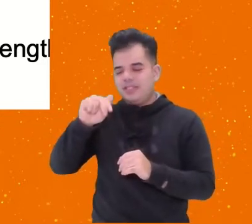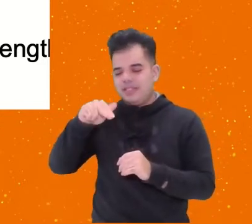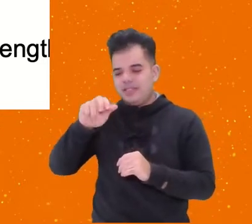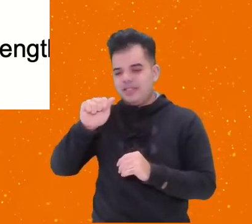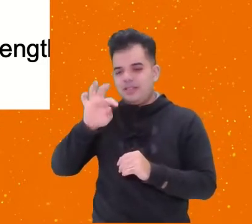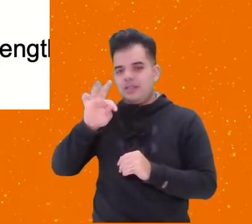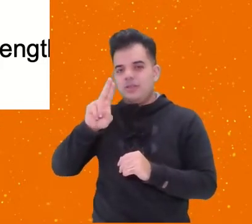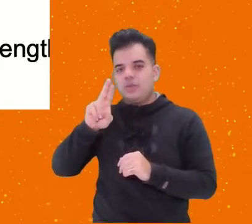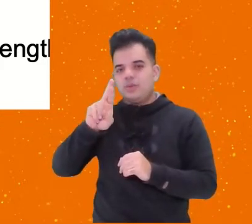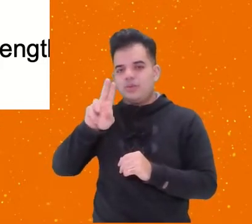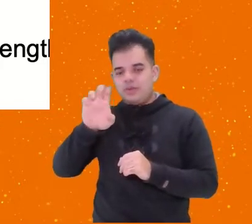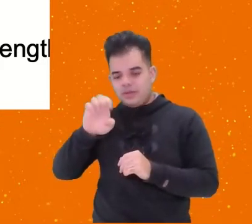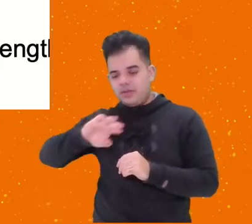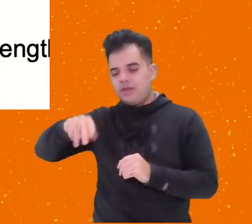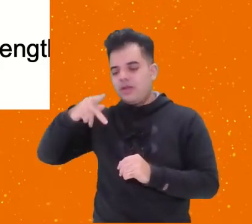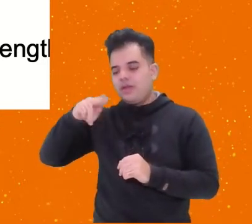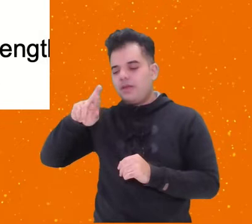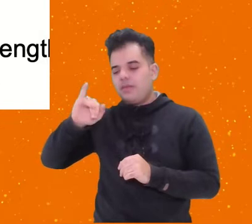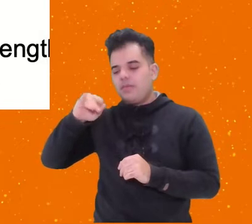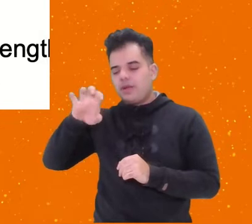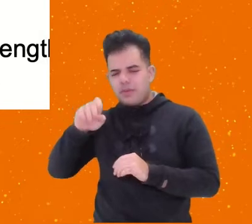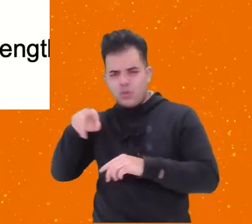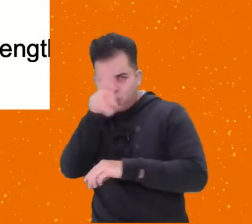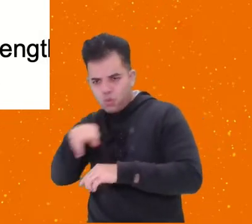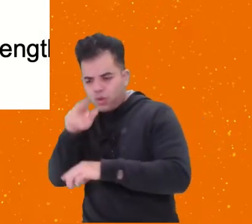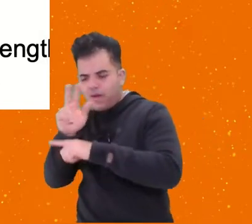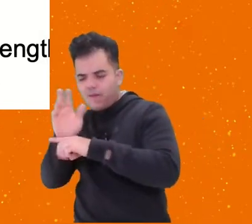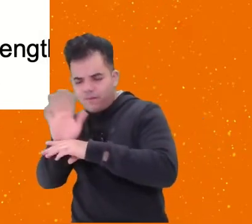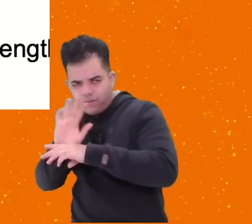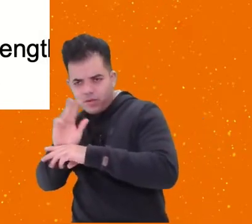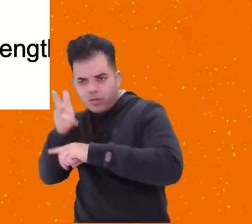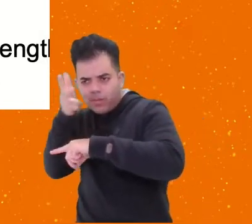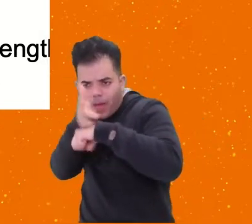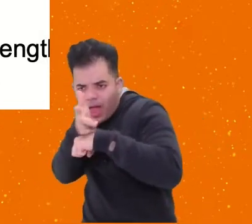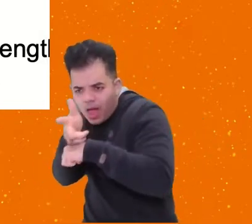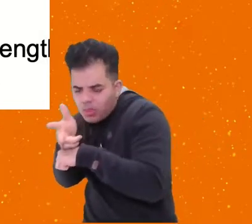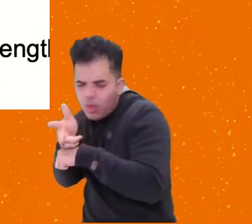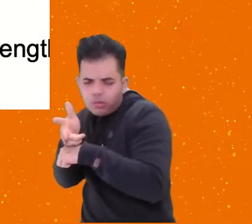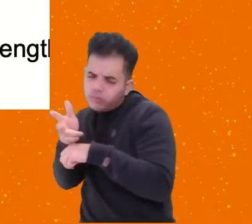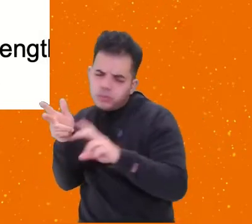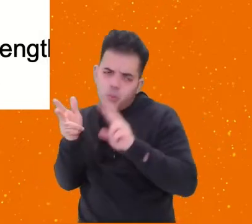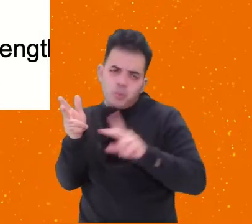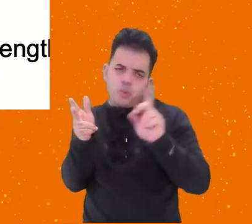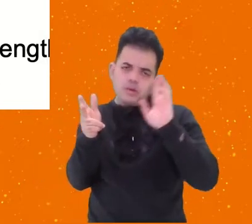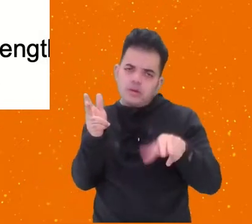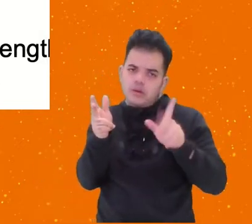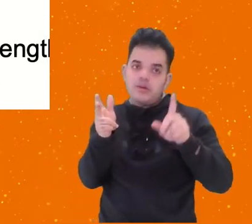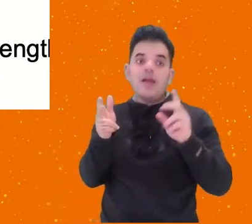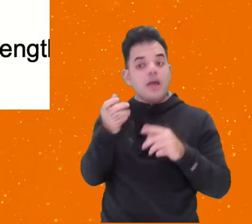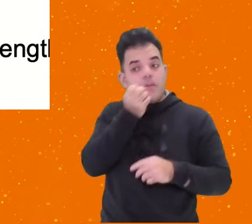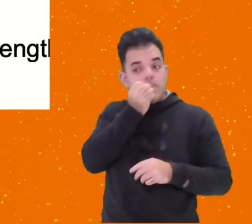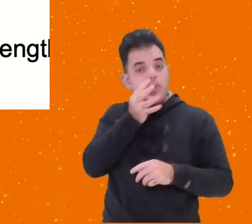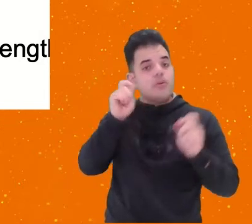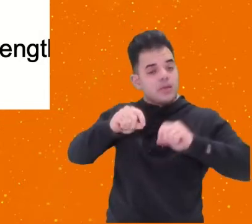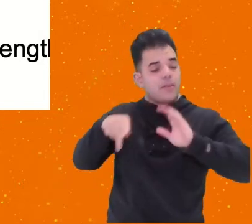de cinema, de película, mas ela traz grandes benefícios, porque você trazendo a lente mais